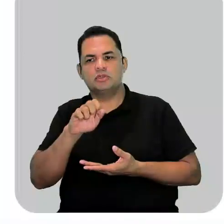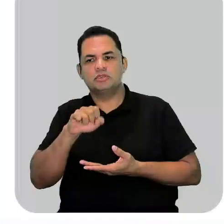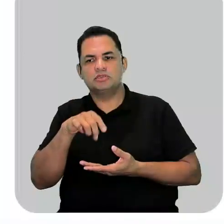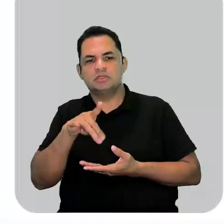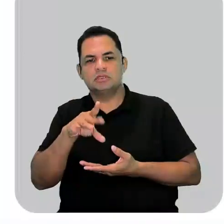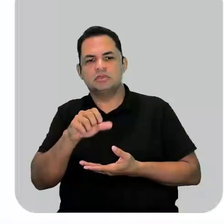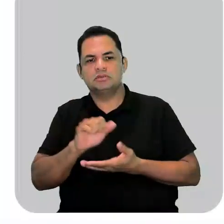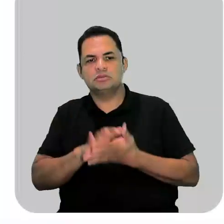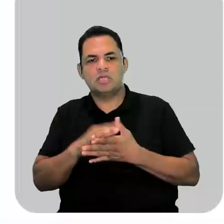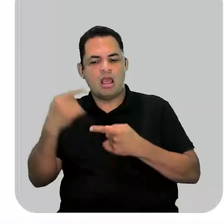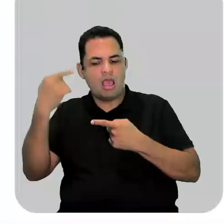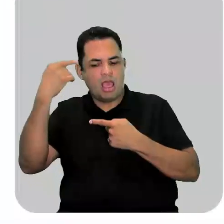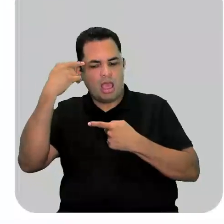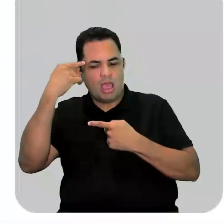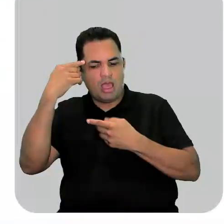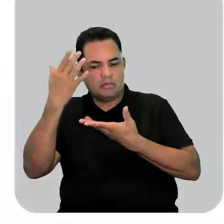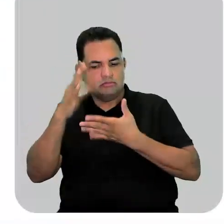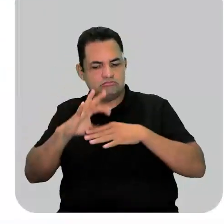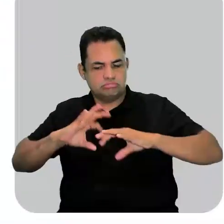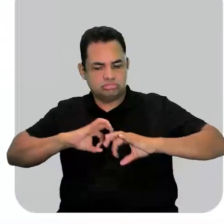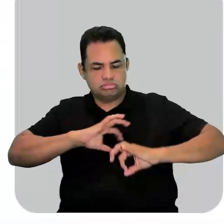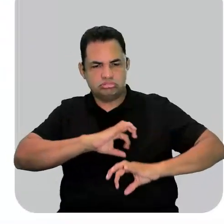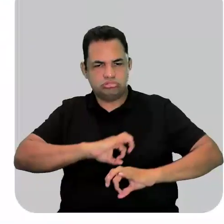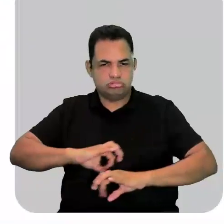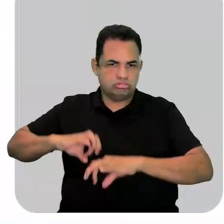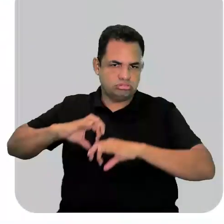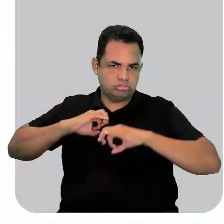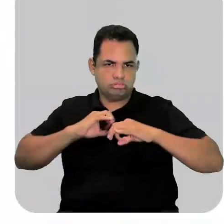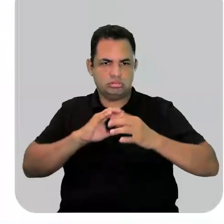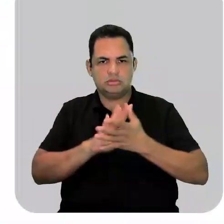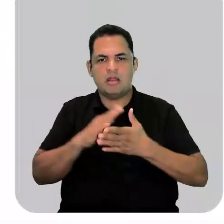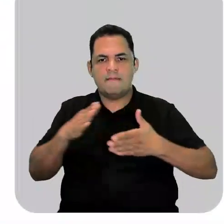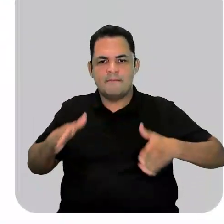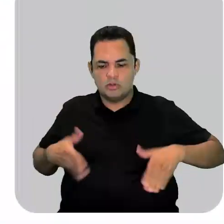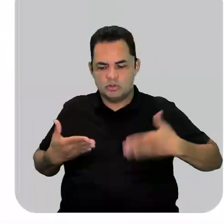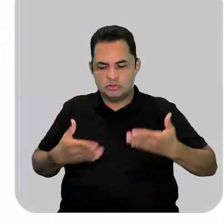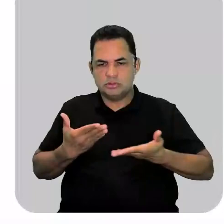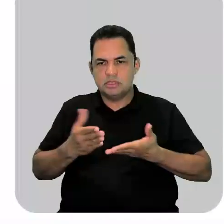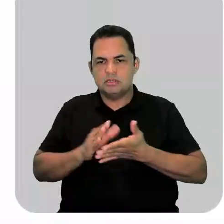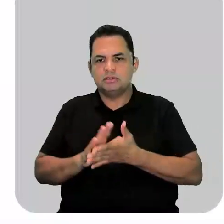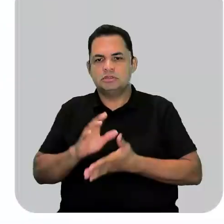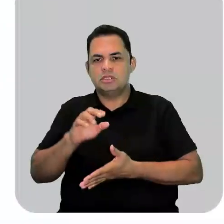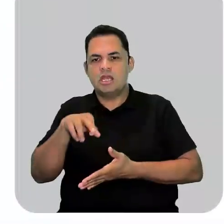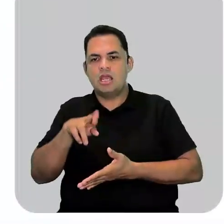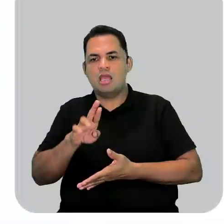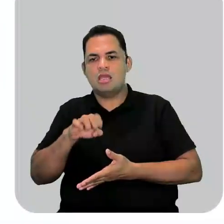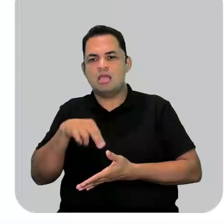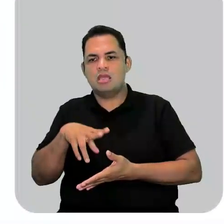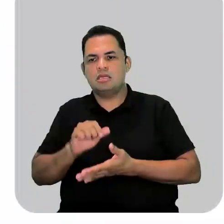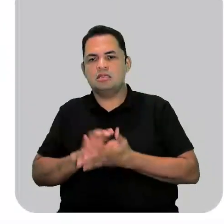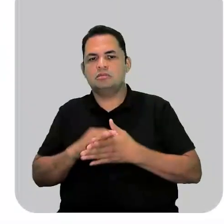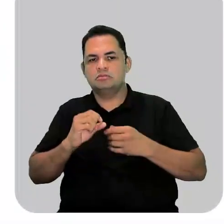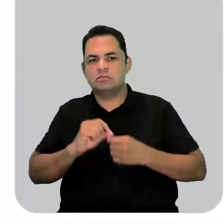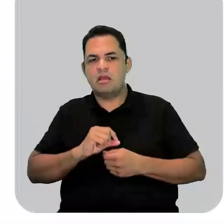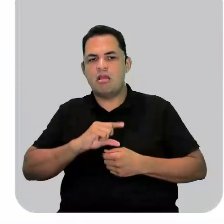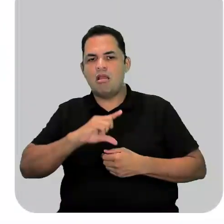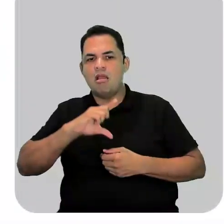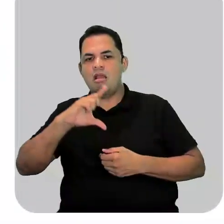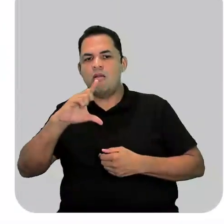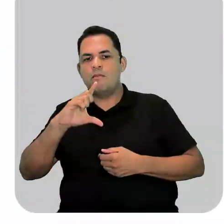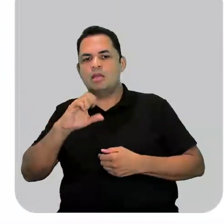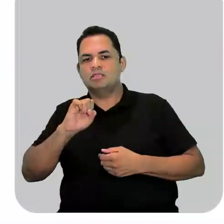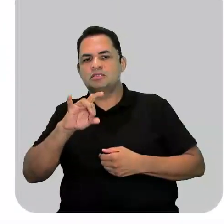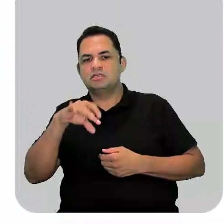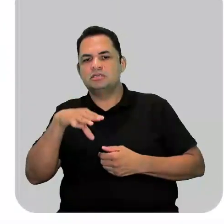células, estimulando a produção de RNA e, consequentemente, aumentam a síntese